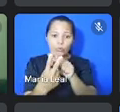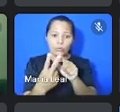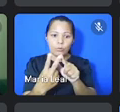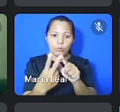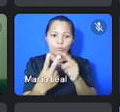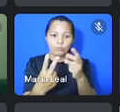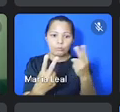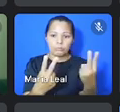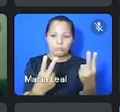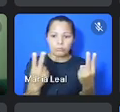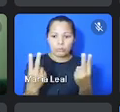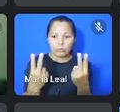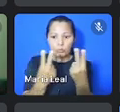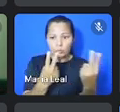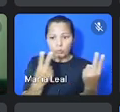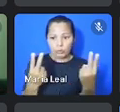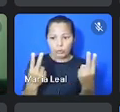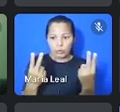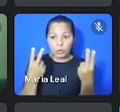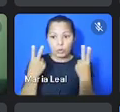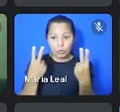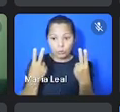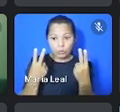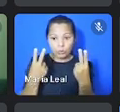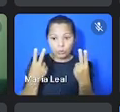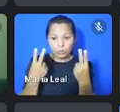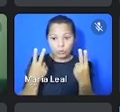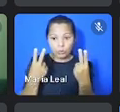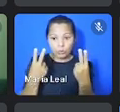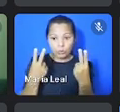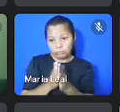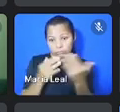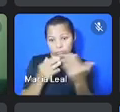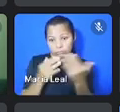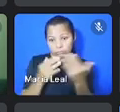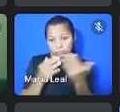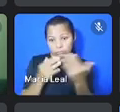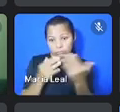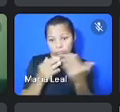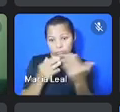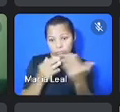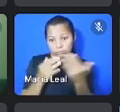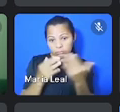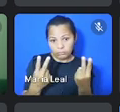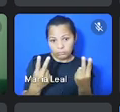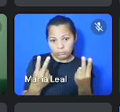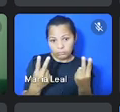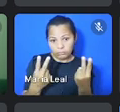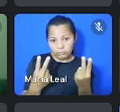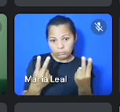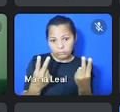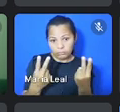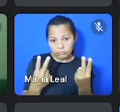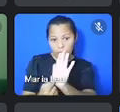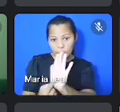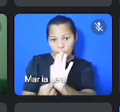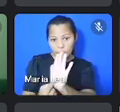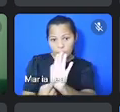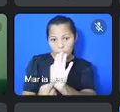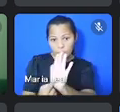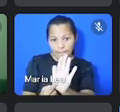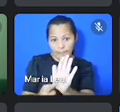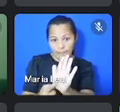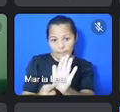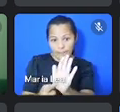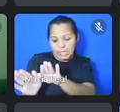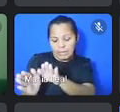parcelas, né? Então, eu coloco ele em evidência. Eu pego o 2, separo